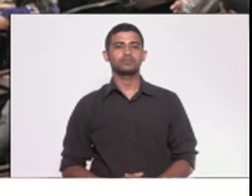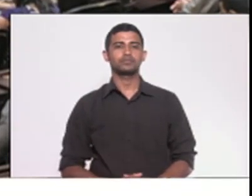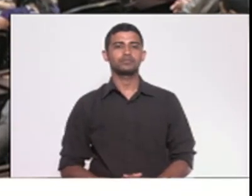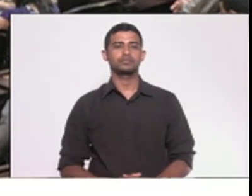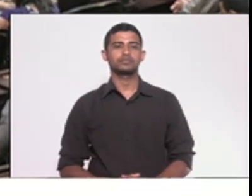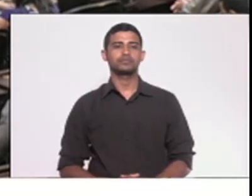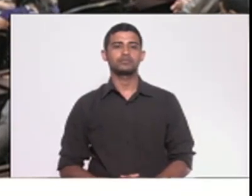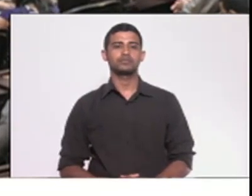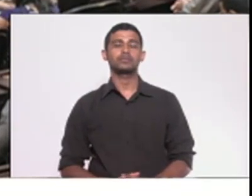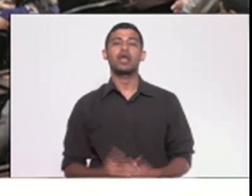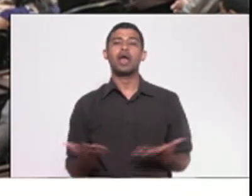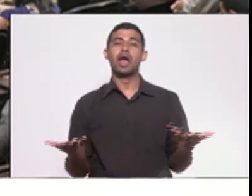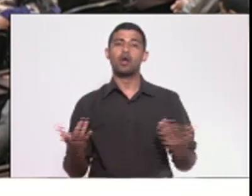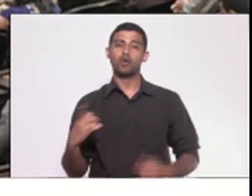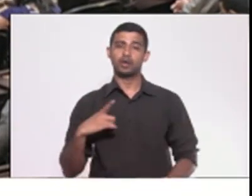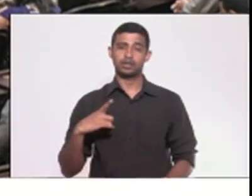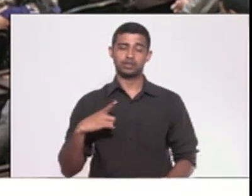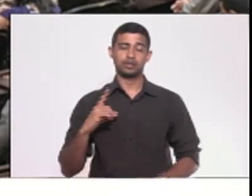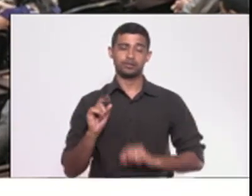Vamos agora